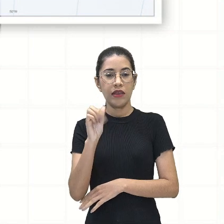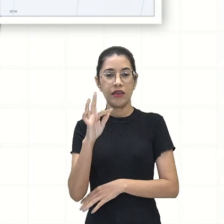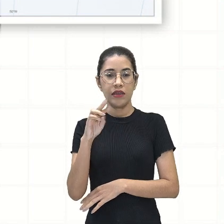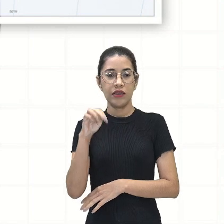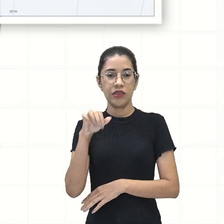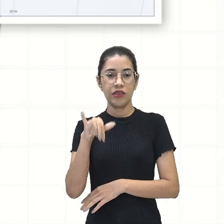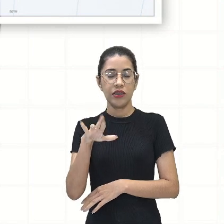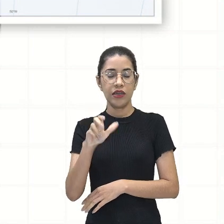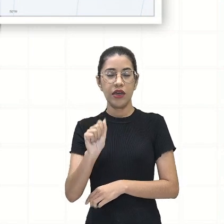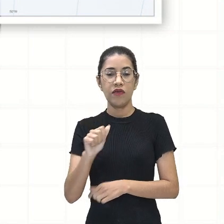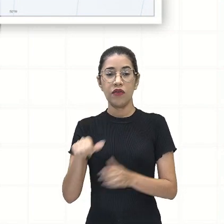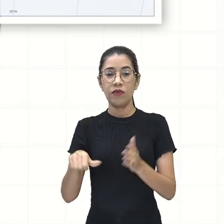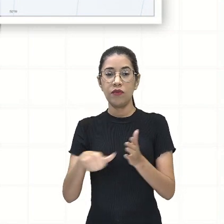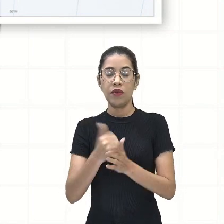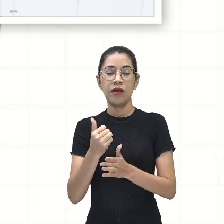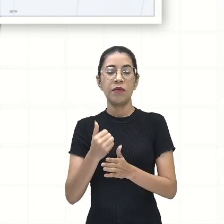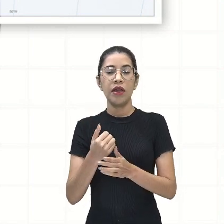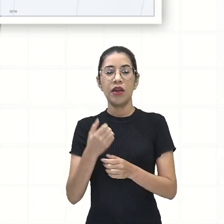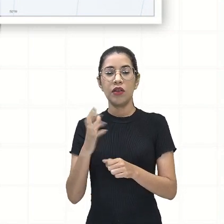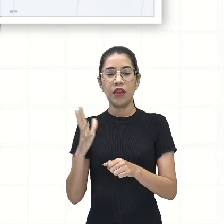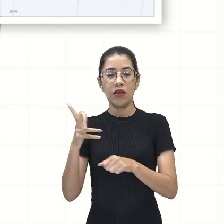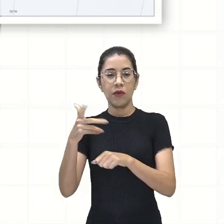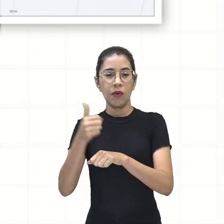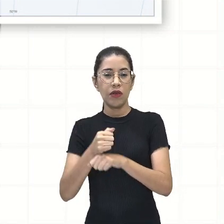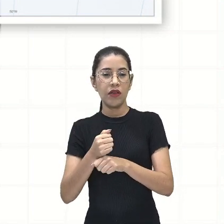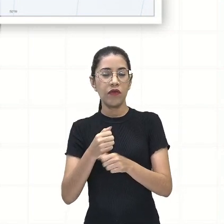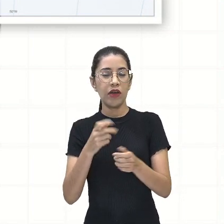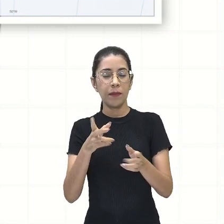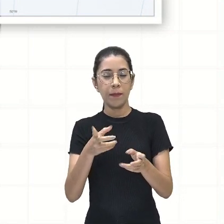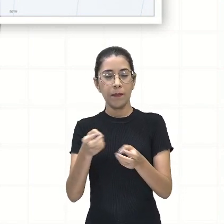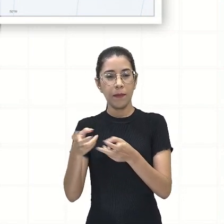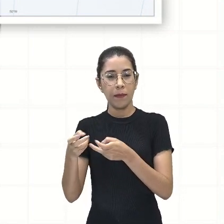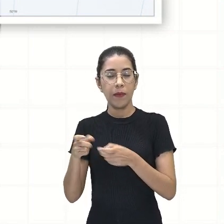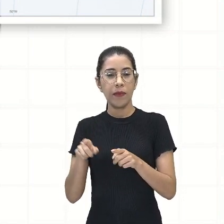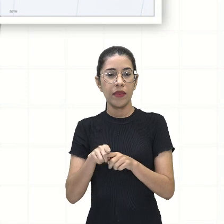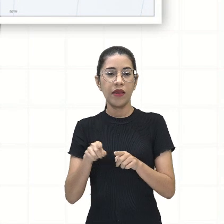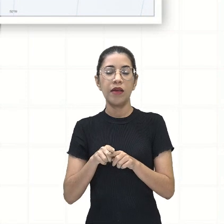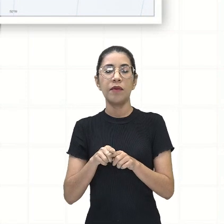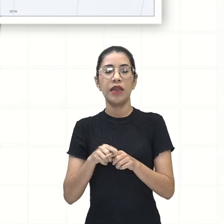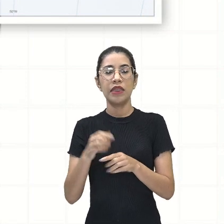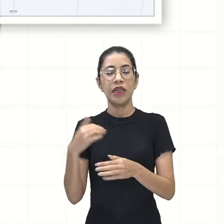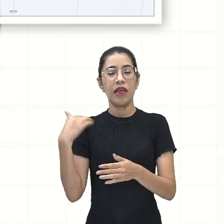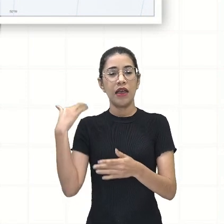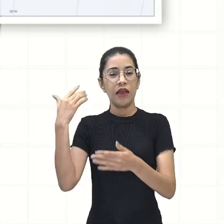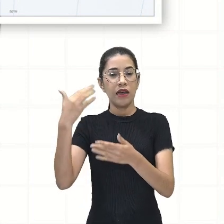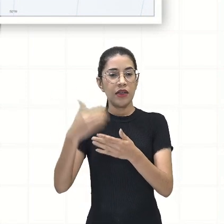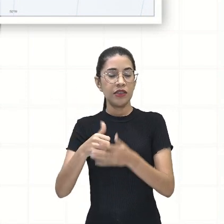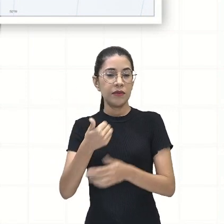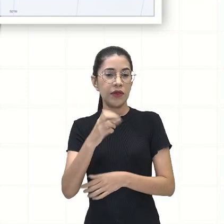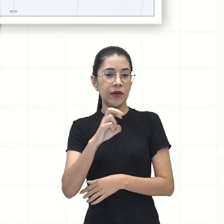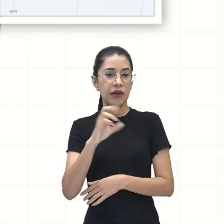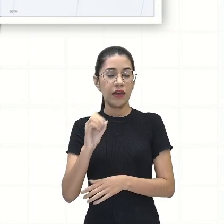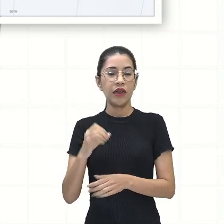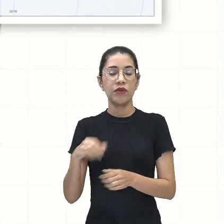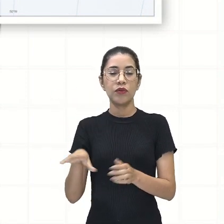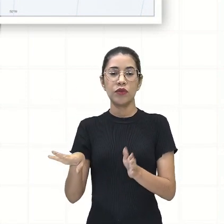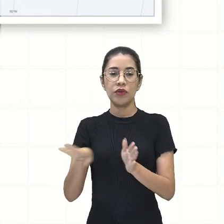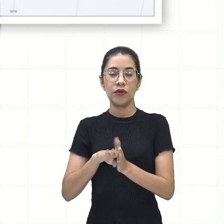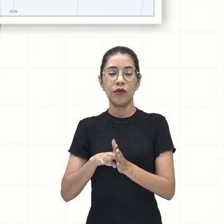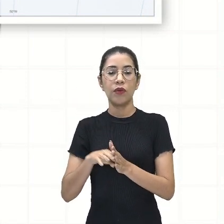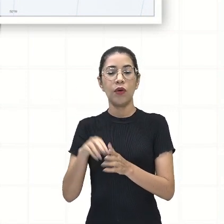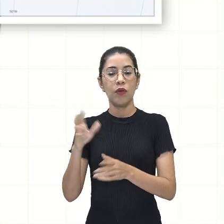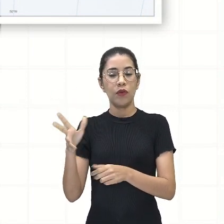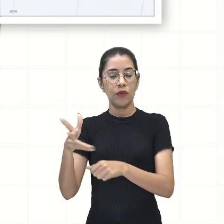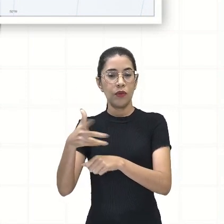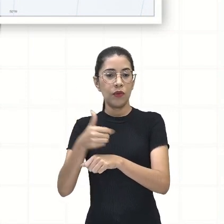que foi explorado durante a colonização. Desde lá de 1500, com a chegada dos primeiros colonizadores, essa